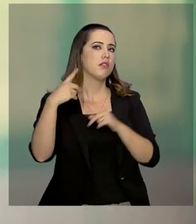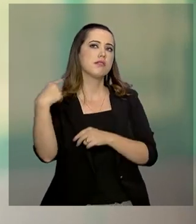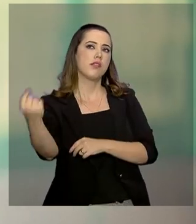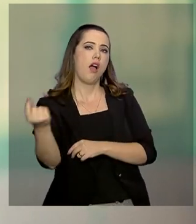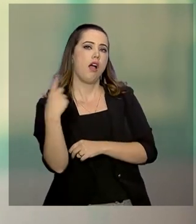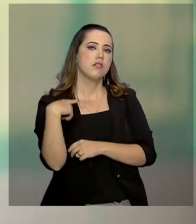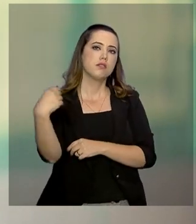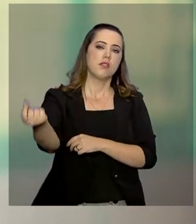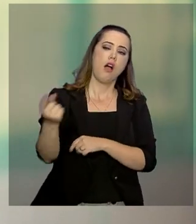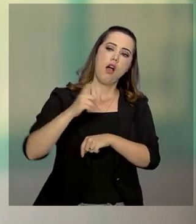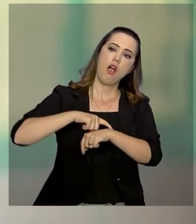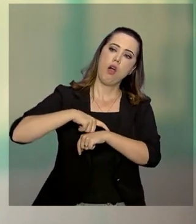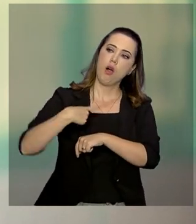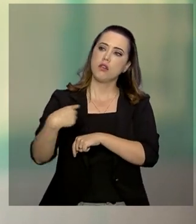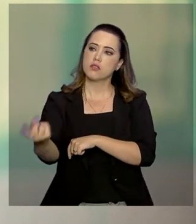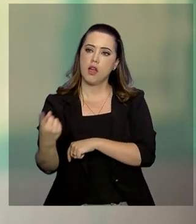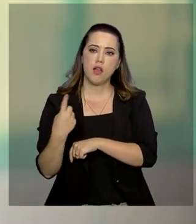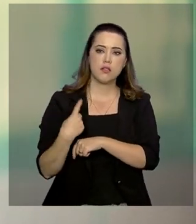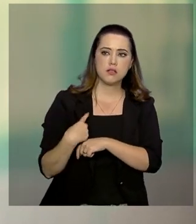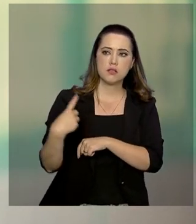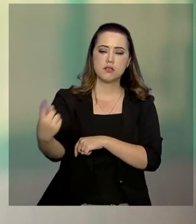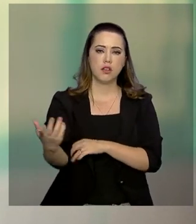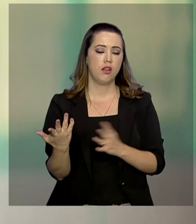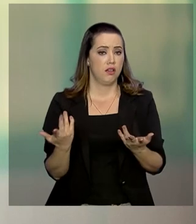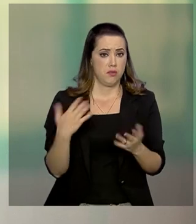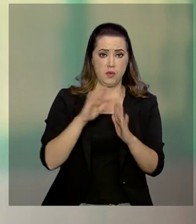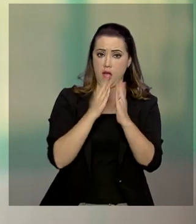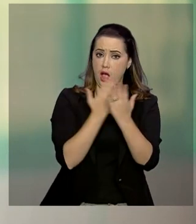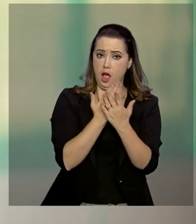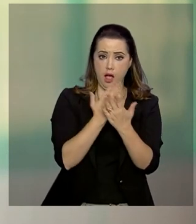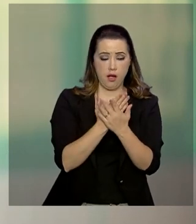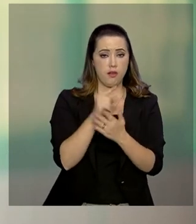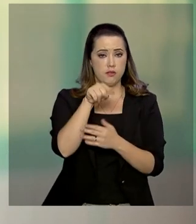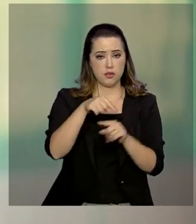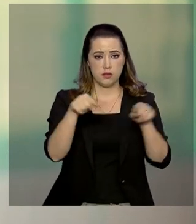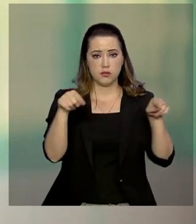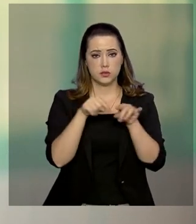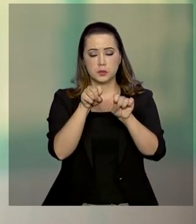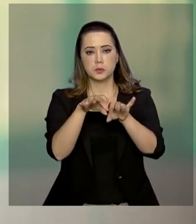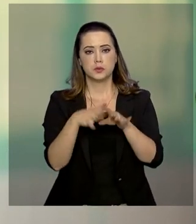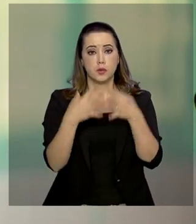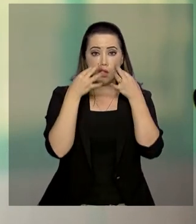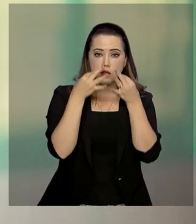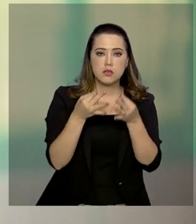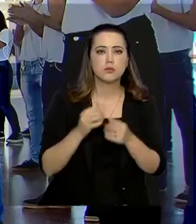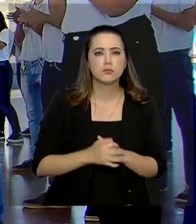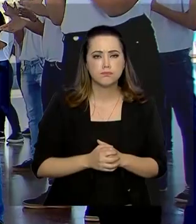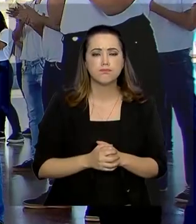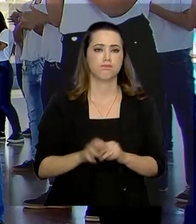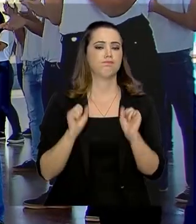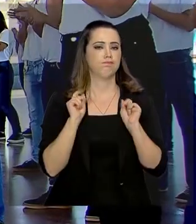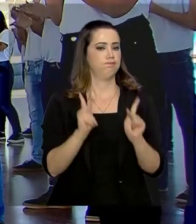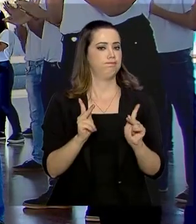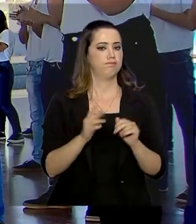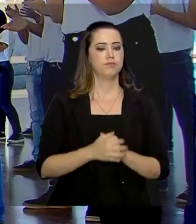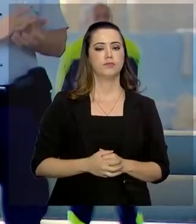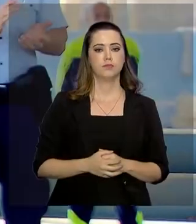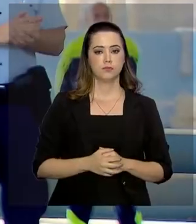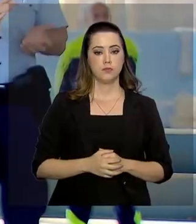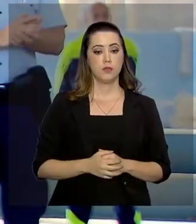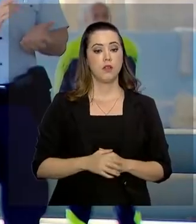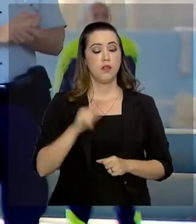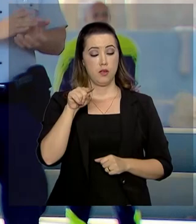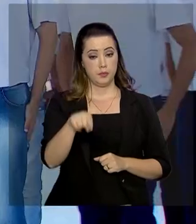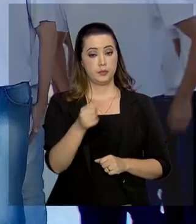hora. Ou seja, a aula começa a ter mais interesse para ele a partir do momento que ele presta mais atenção. Os alunos concordam.